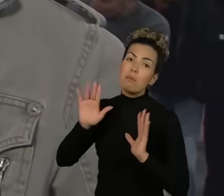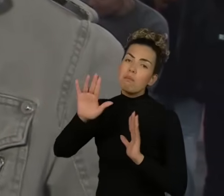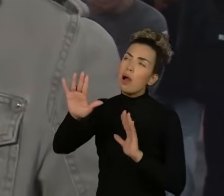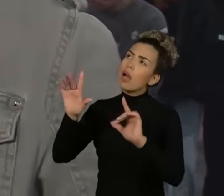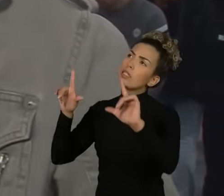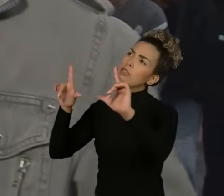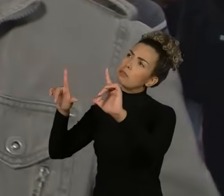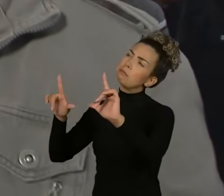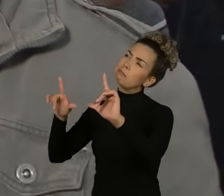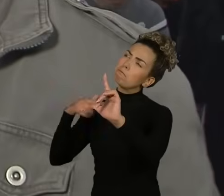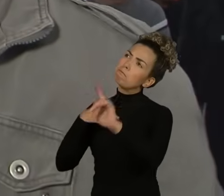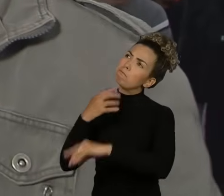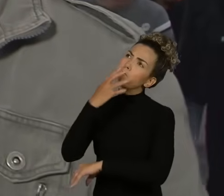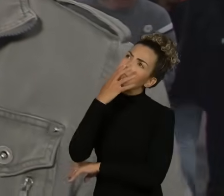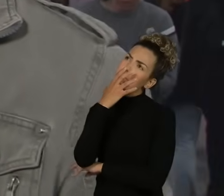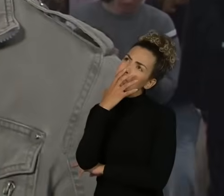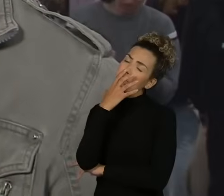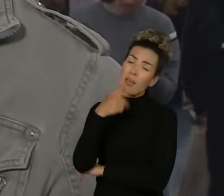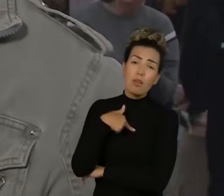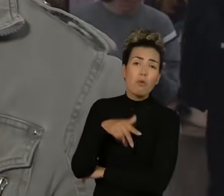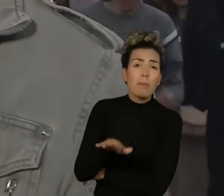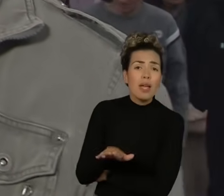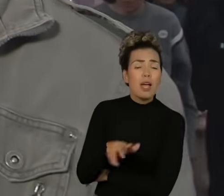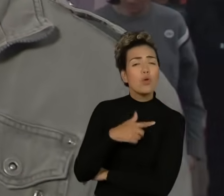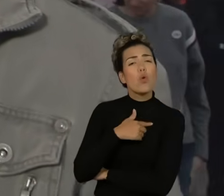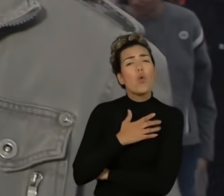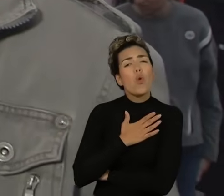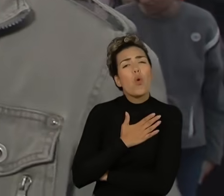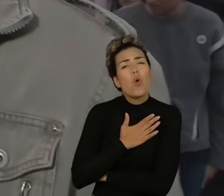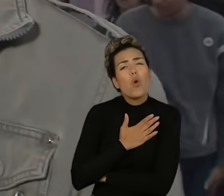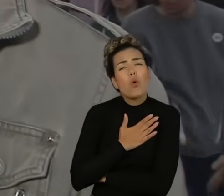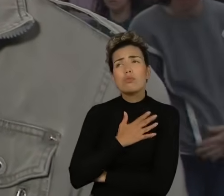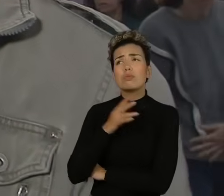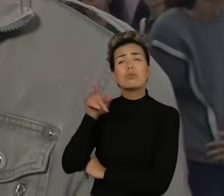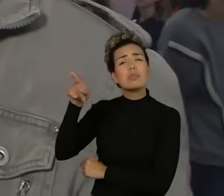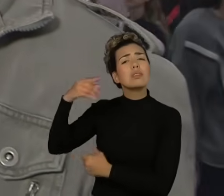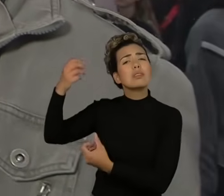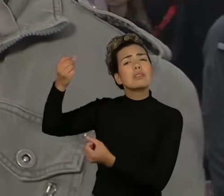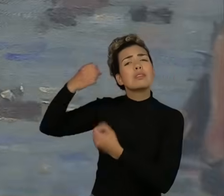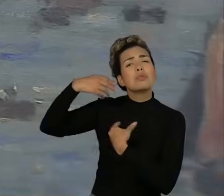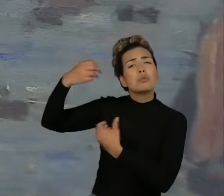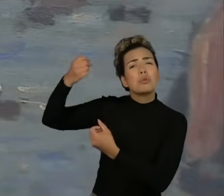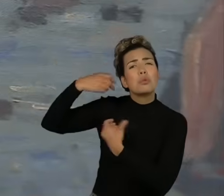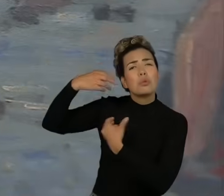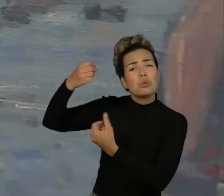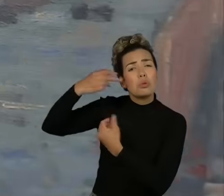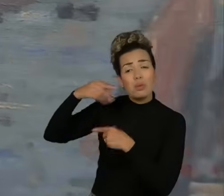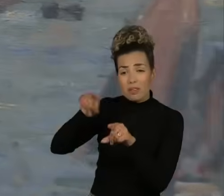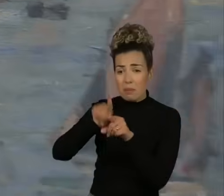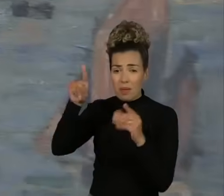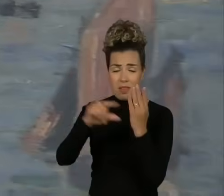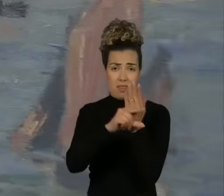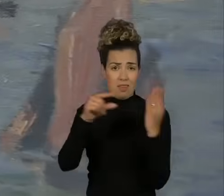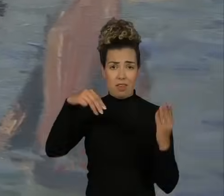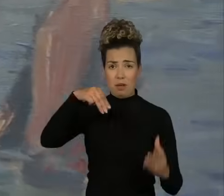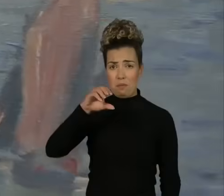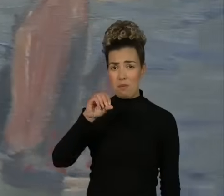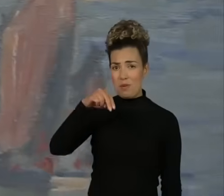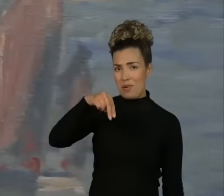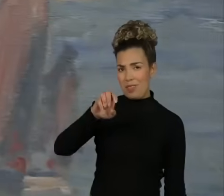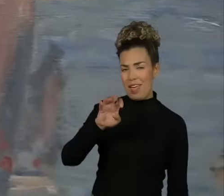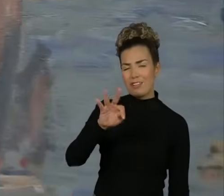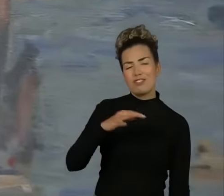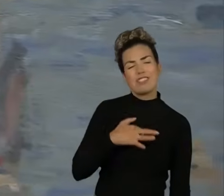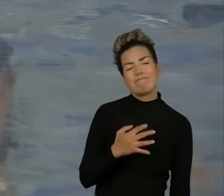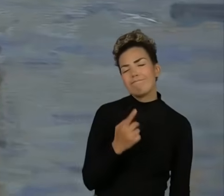impressionista. Então, desde criança, eu sempre me interessei por isso, ele me ensinou bastante. E Monet é meu artista favorito. Antes de entrar aqui no